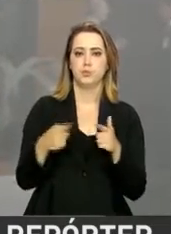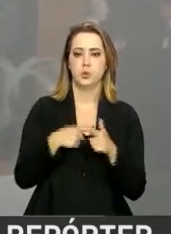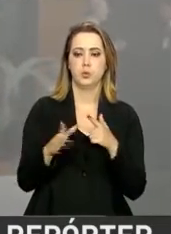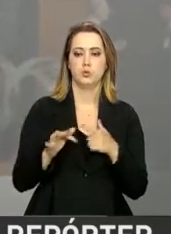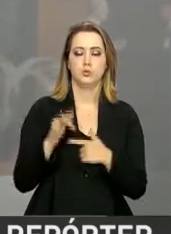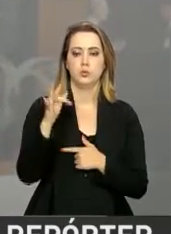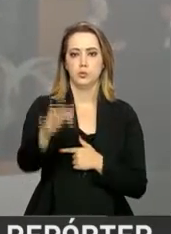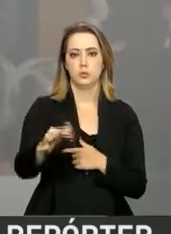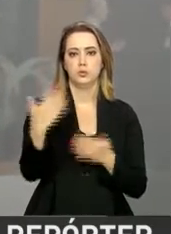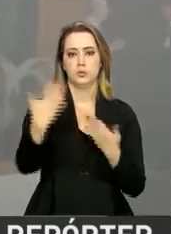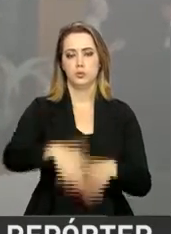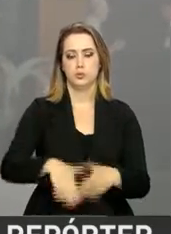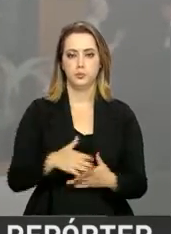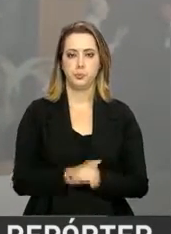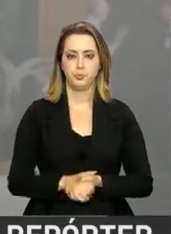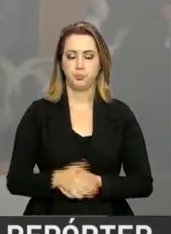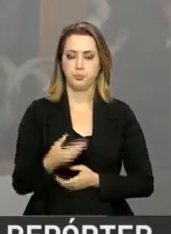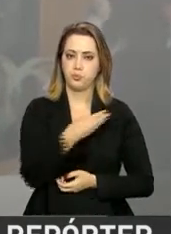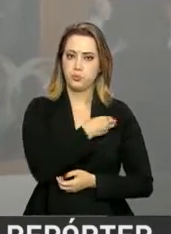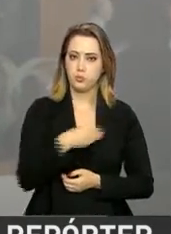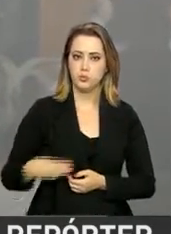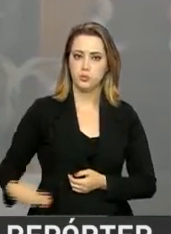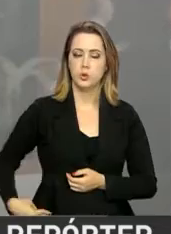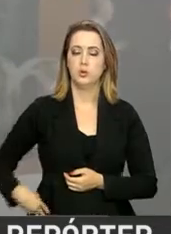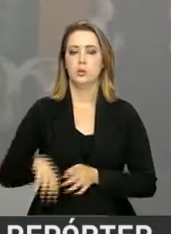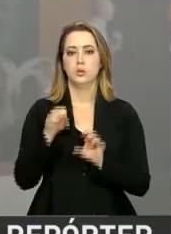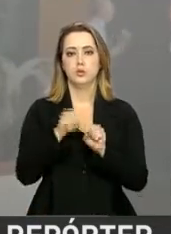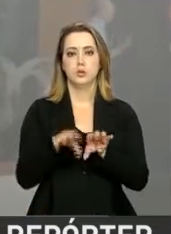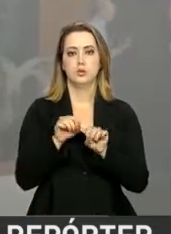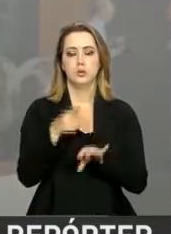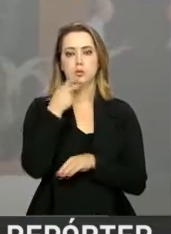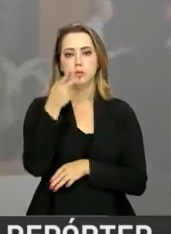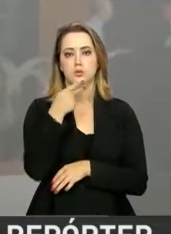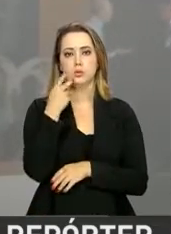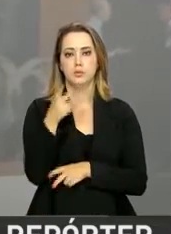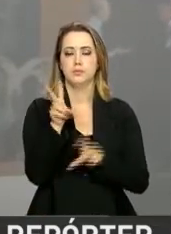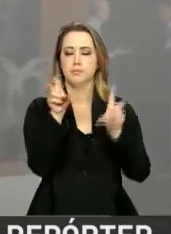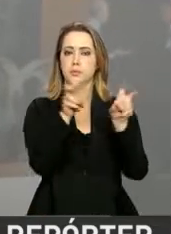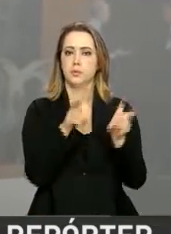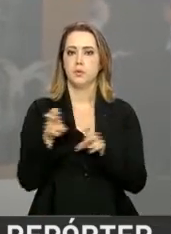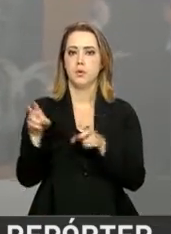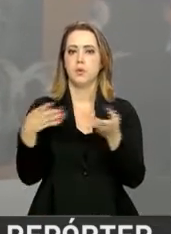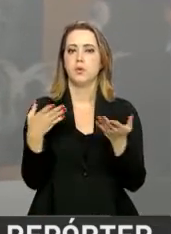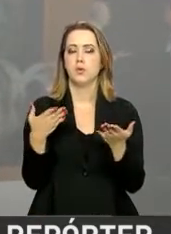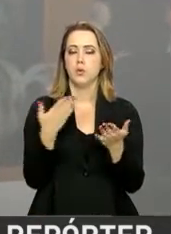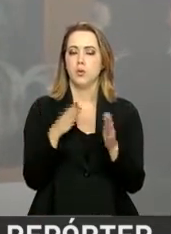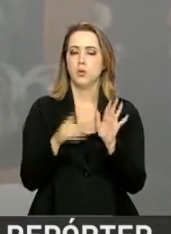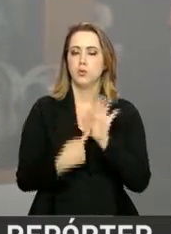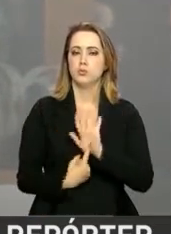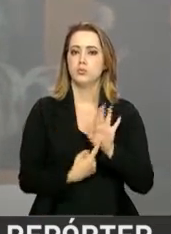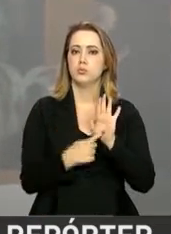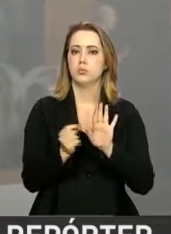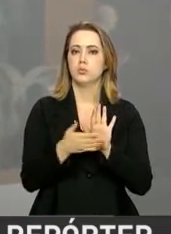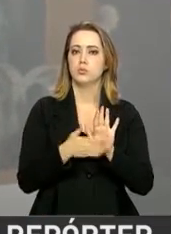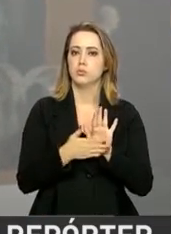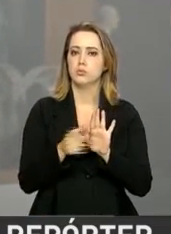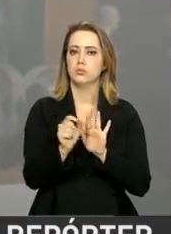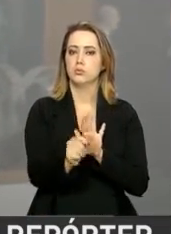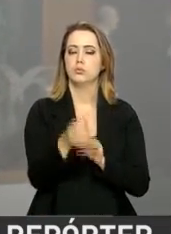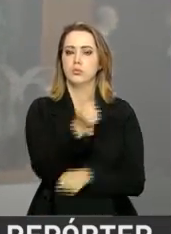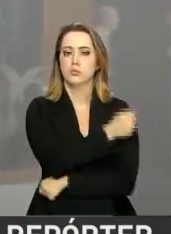mendonça filho rebateu hoje em entrevista coletiva os motivos apresentados pelos estudantes que ocupam as